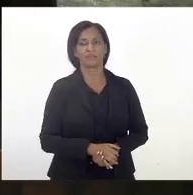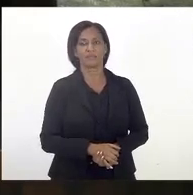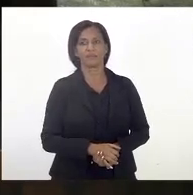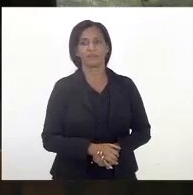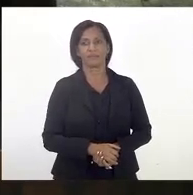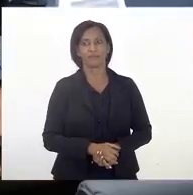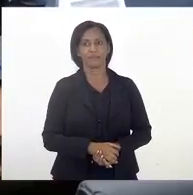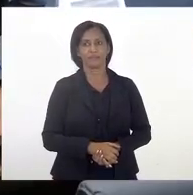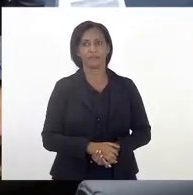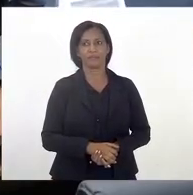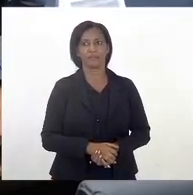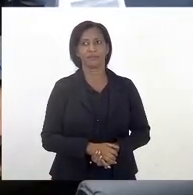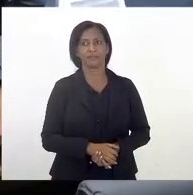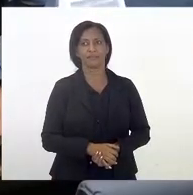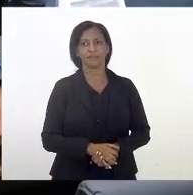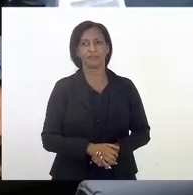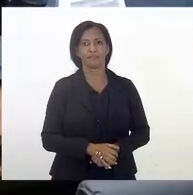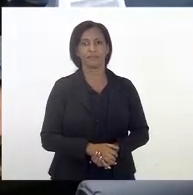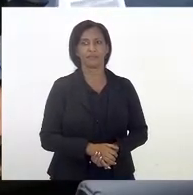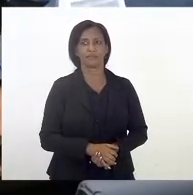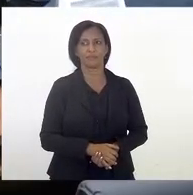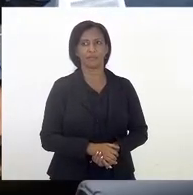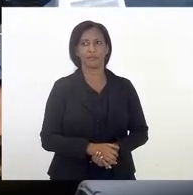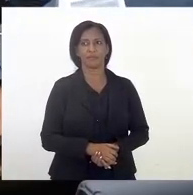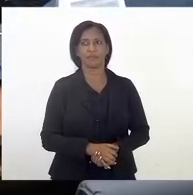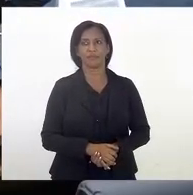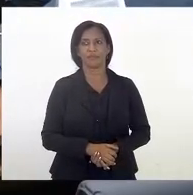Márcio não é